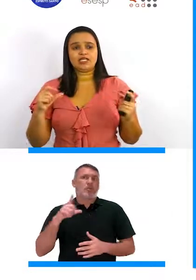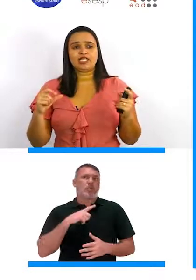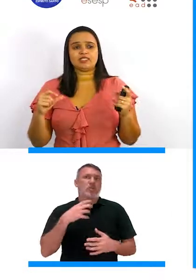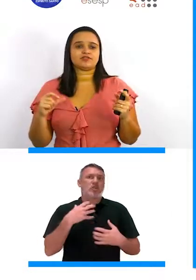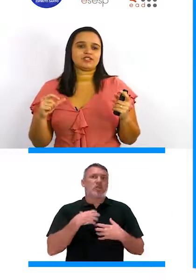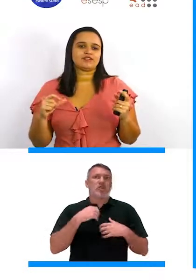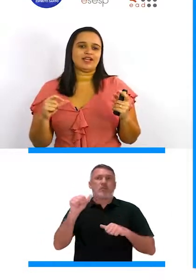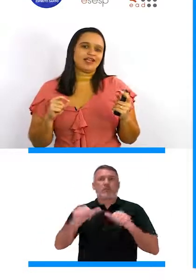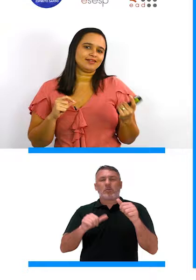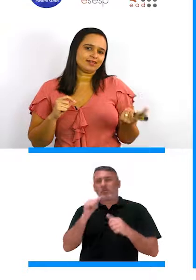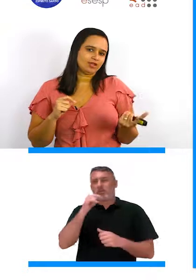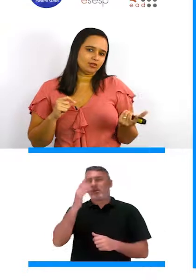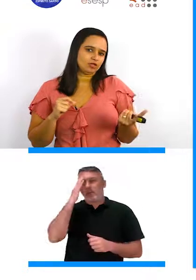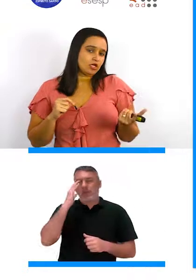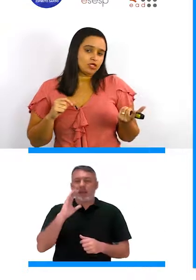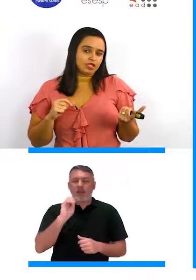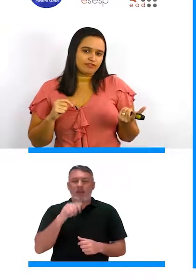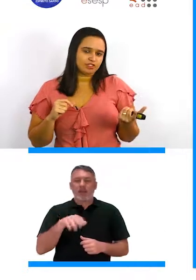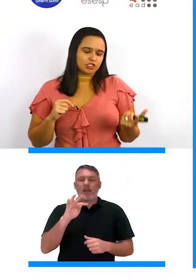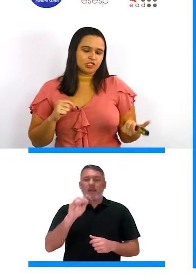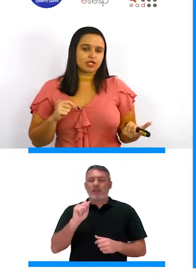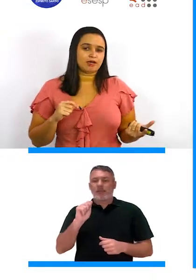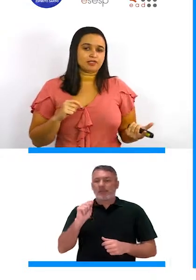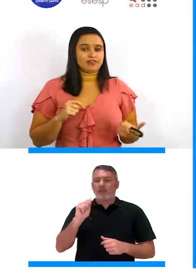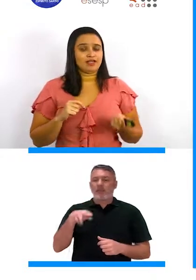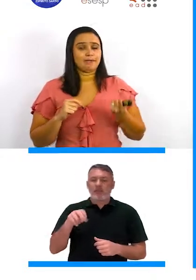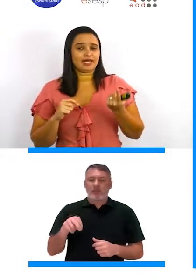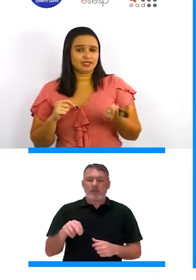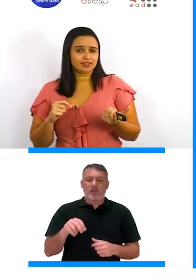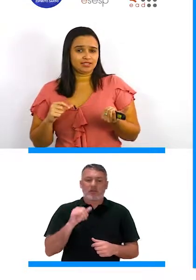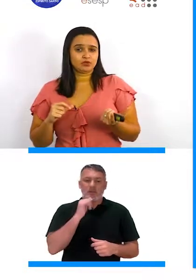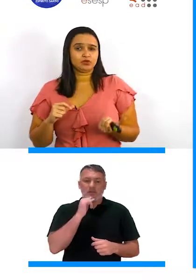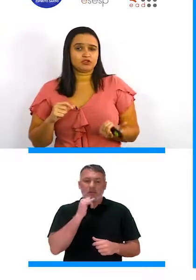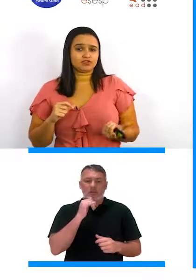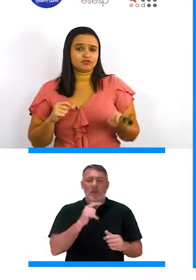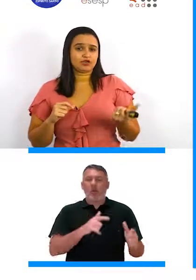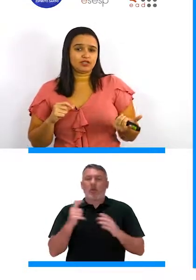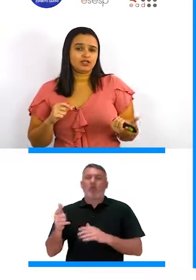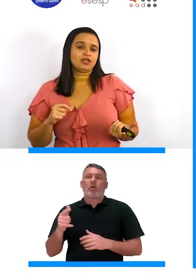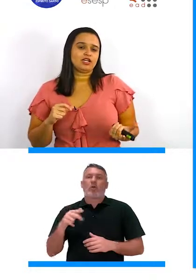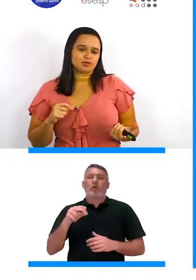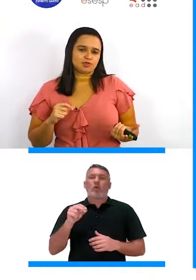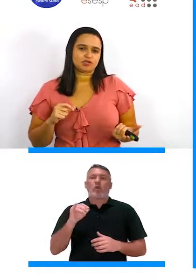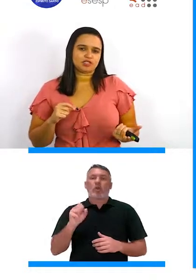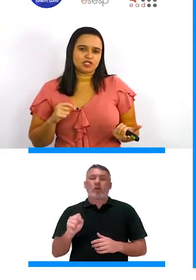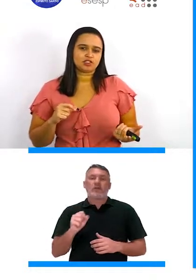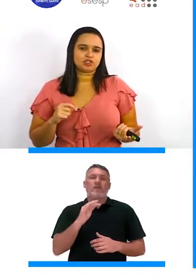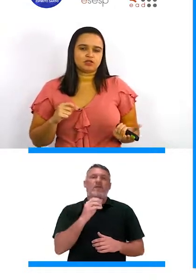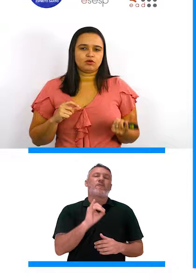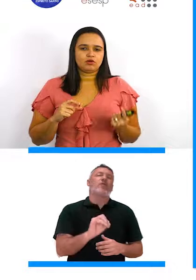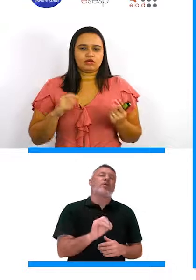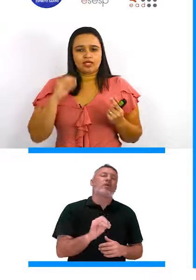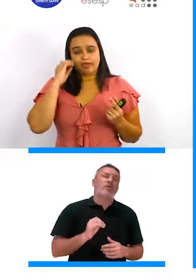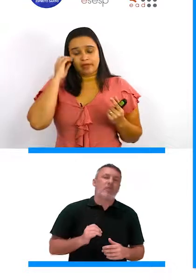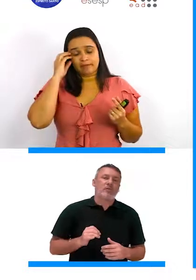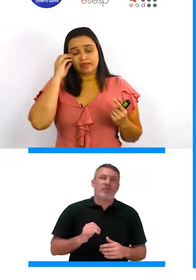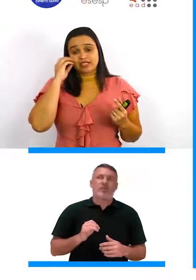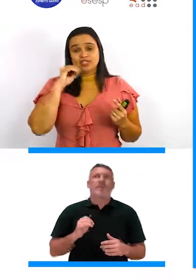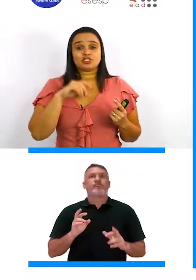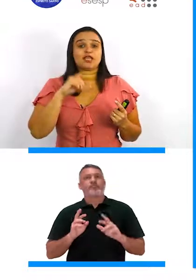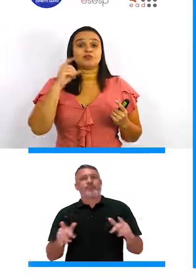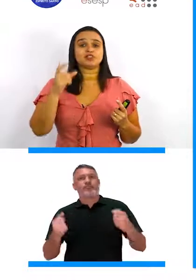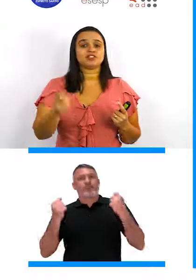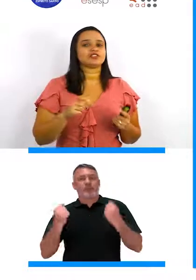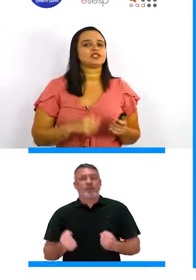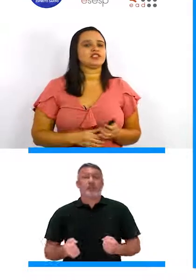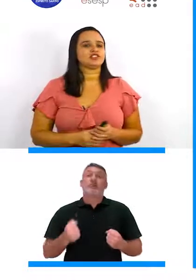menos salientes. Se você falar cantando, ninguém vai te criticar, mas se você falar pranta ou nós foi, as pessoas criticam, né? Apesar